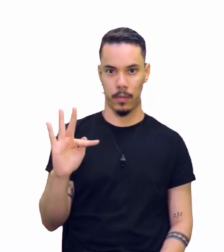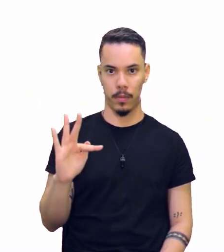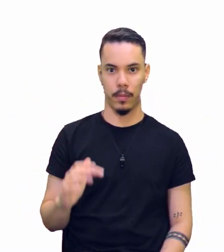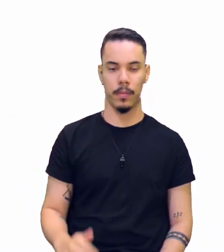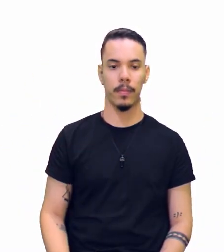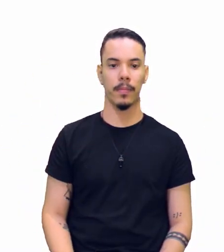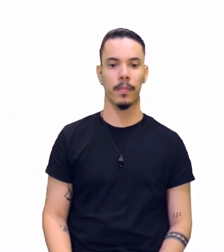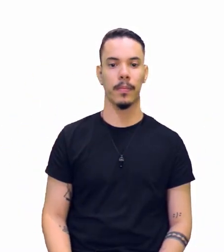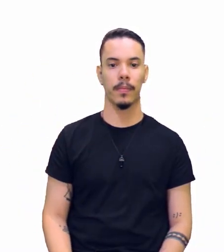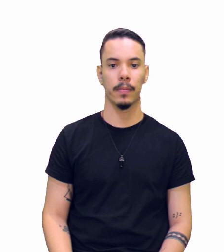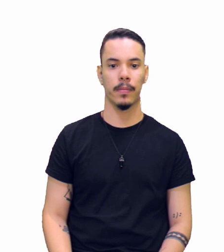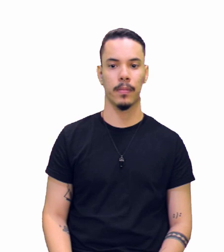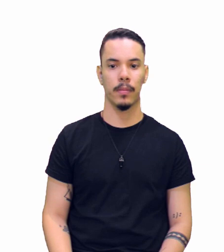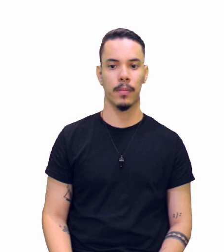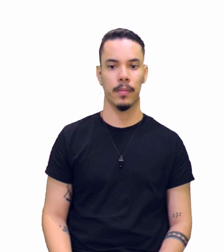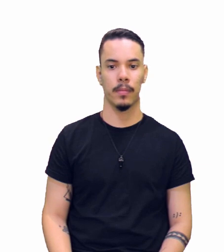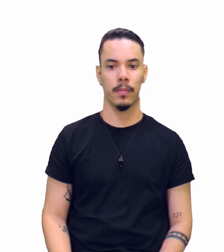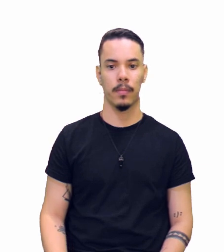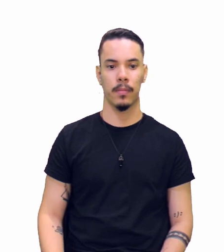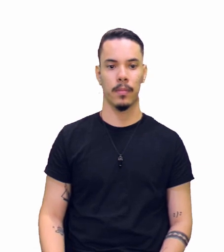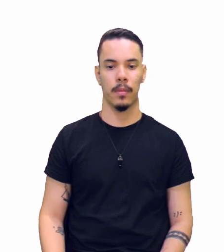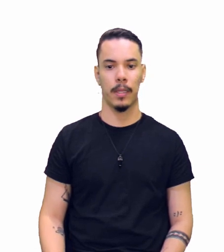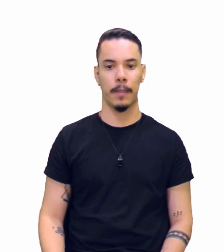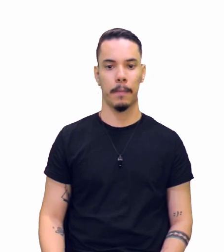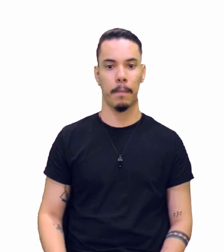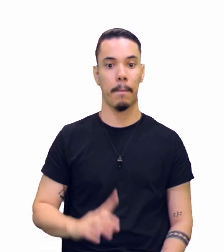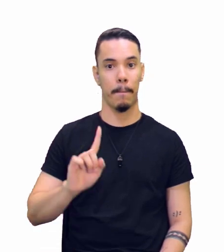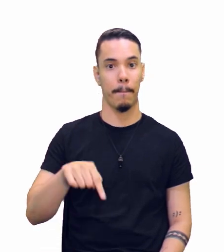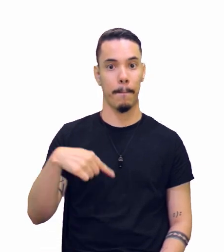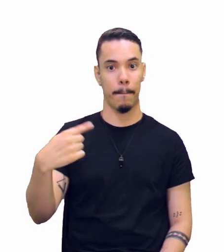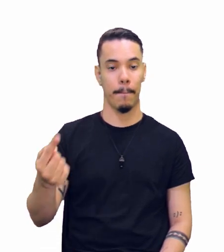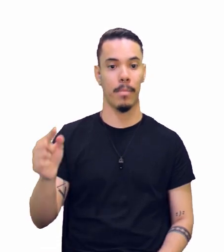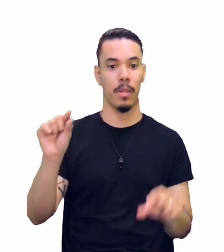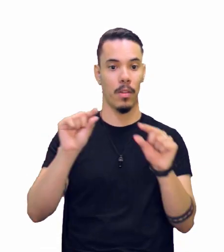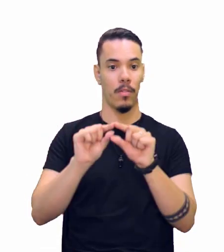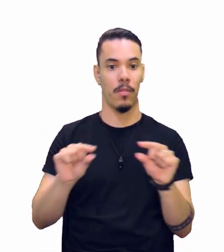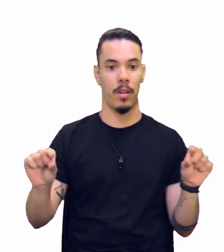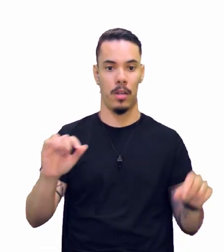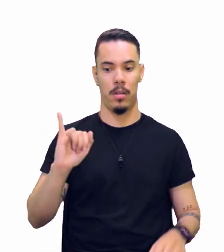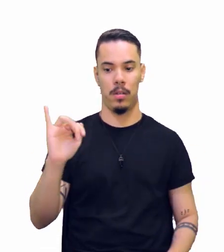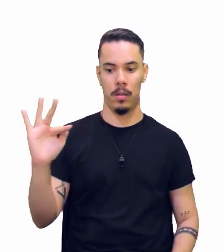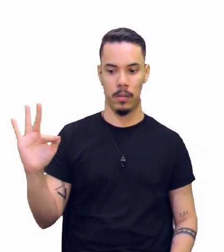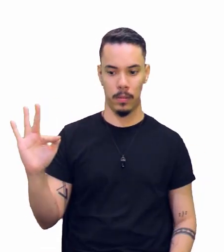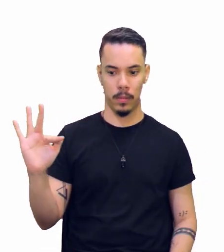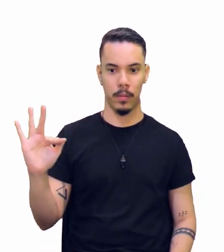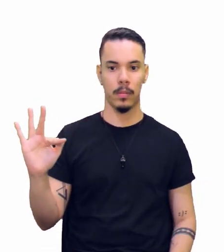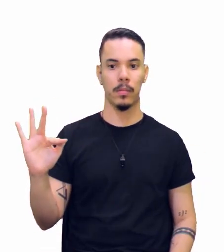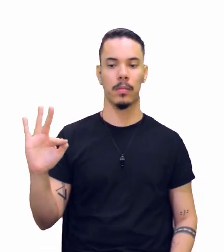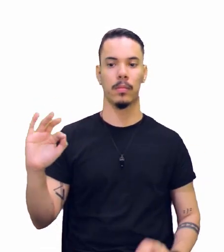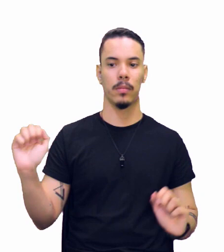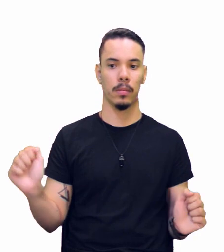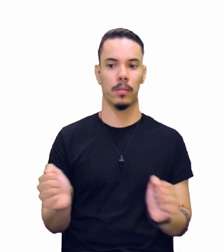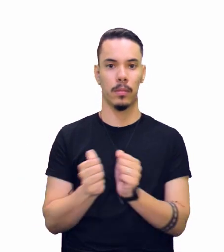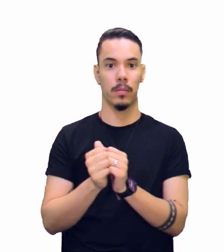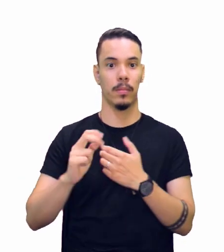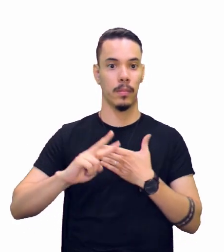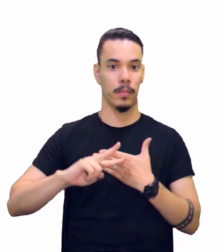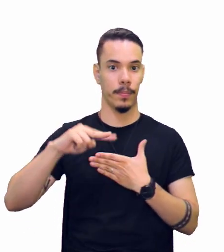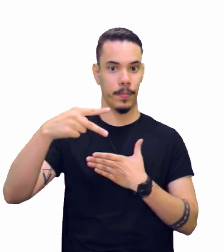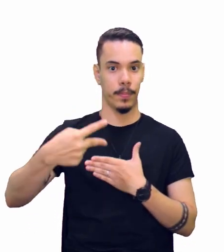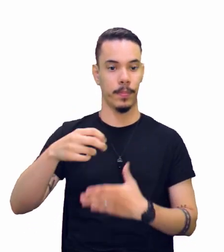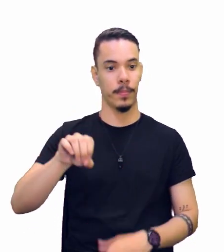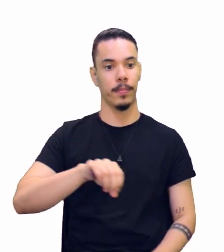conjunção se, e a frase que é a frase com if, e outra que traz as consequências